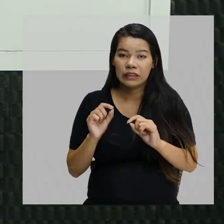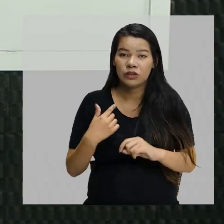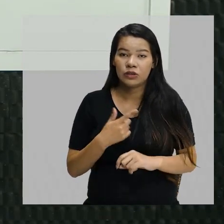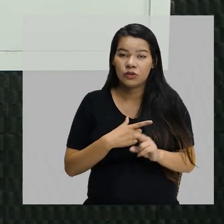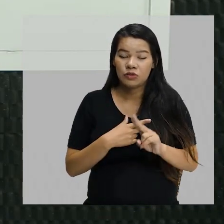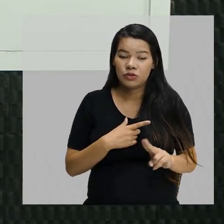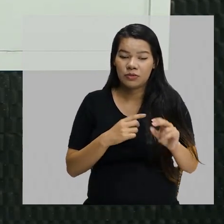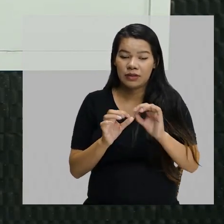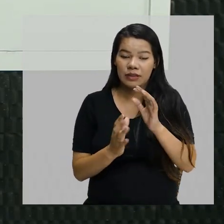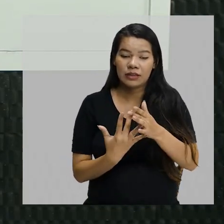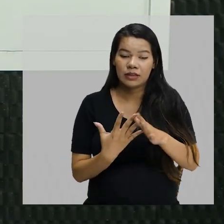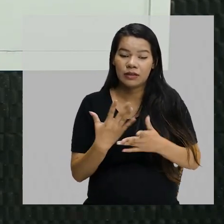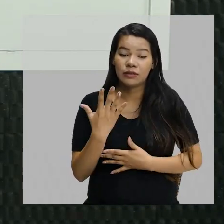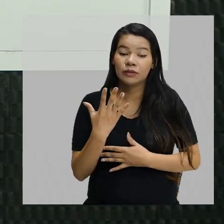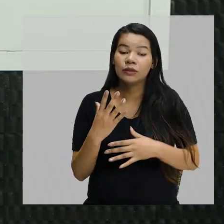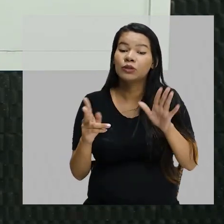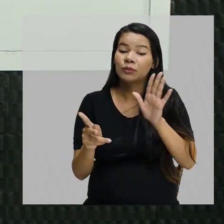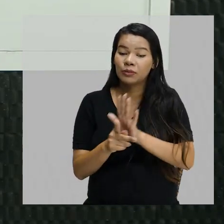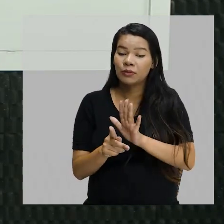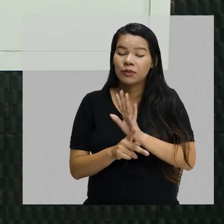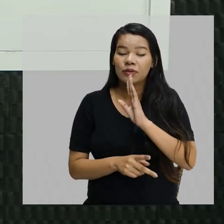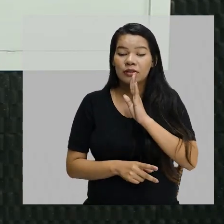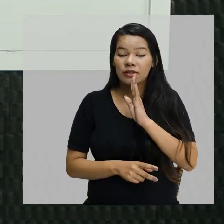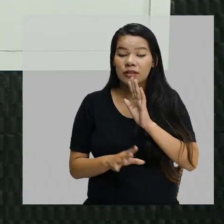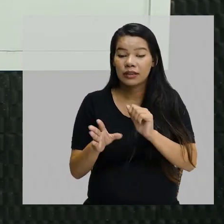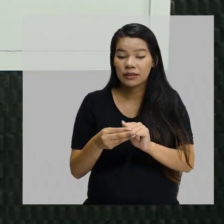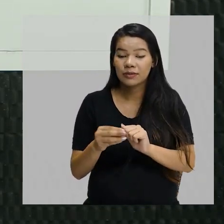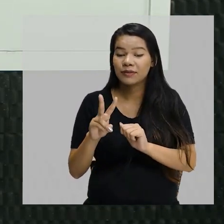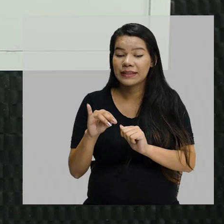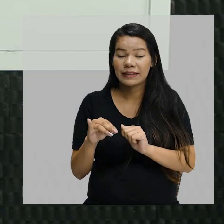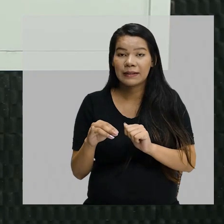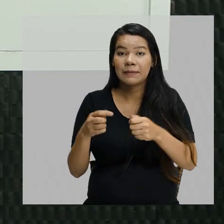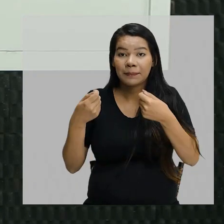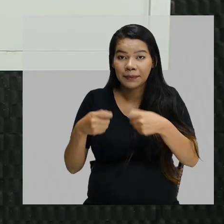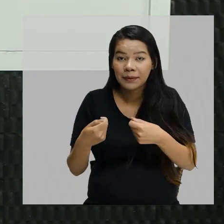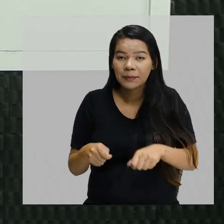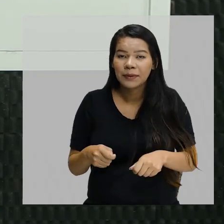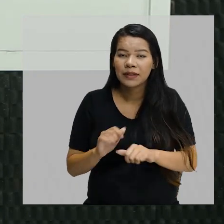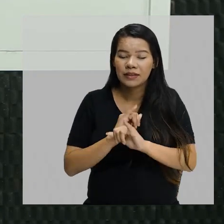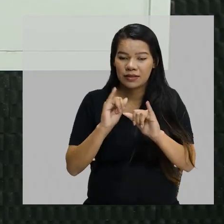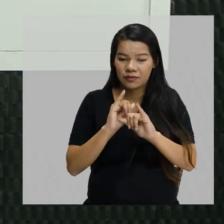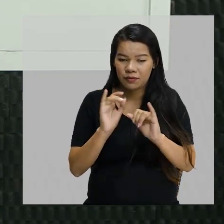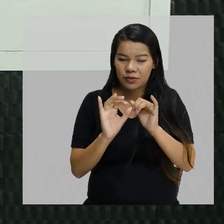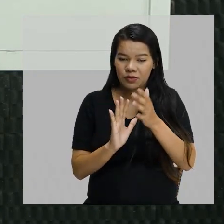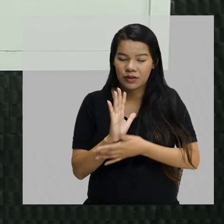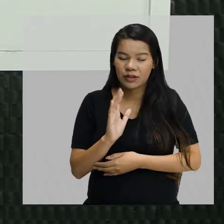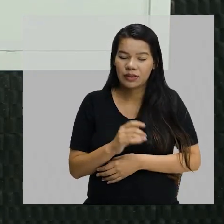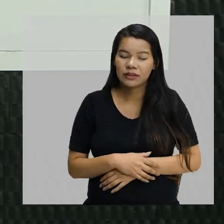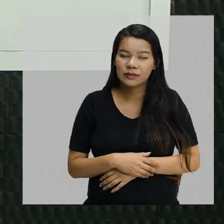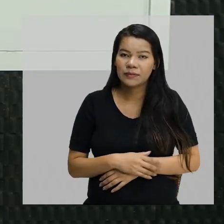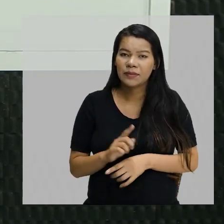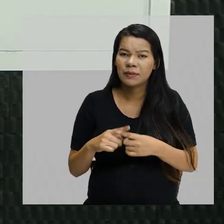utilizamos para Constituição do próprio conhecimento ele vai ser fundamental para que esses dados sejam gerados certo